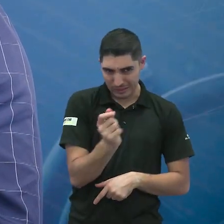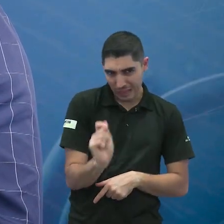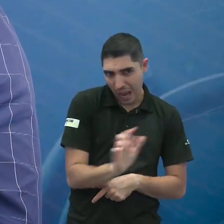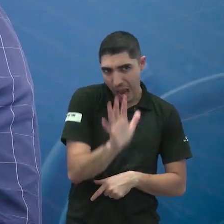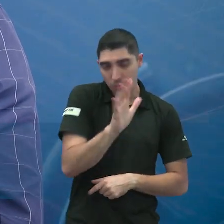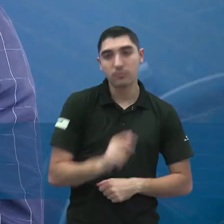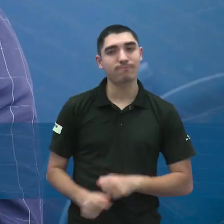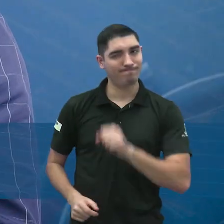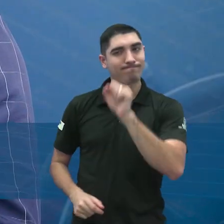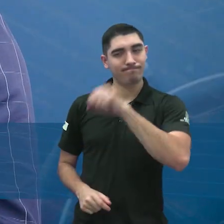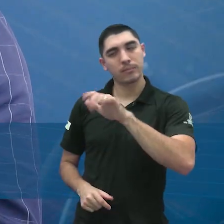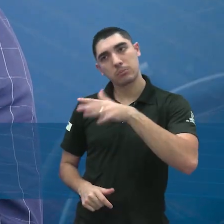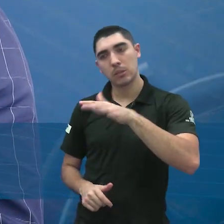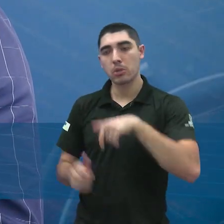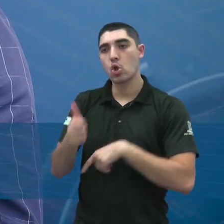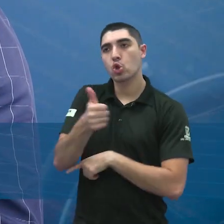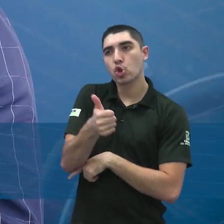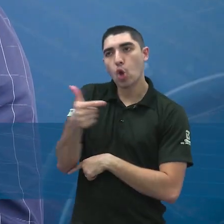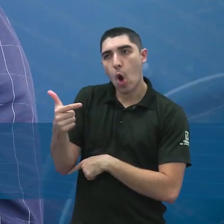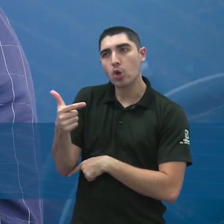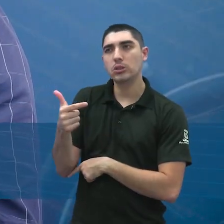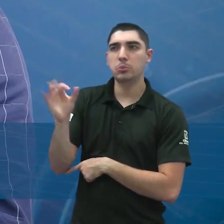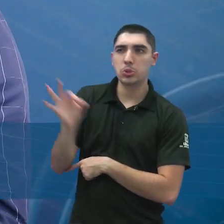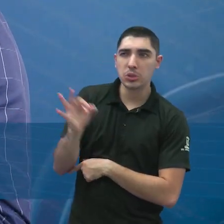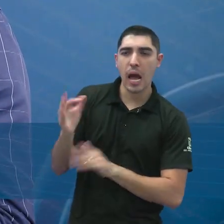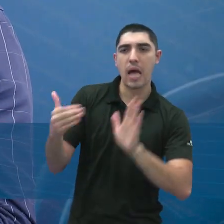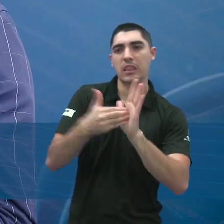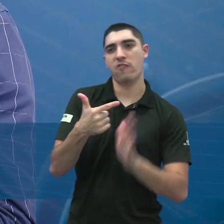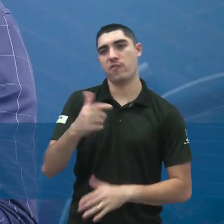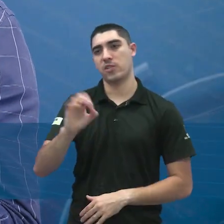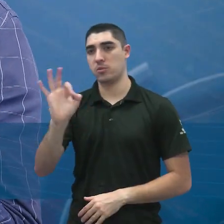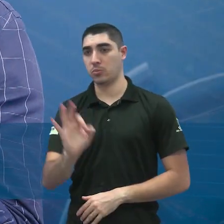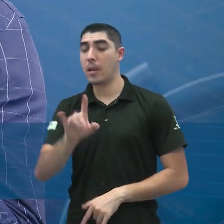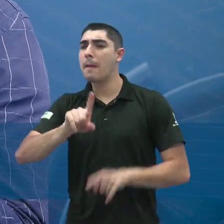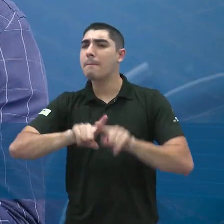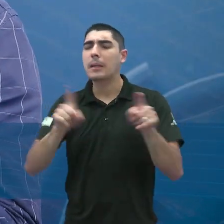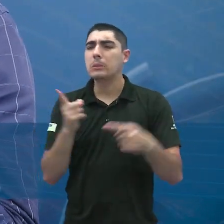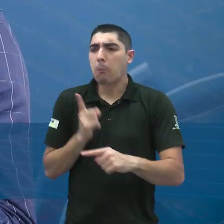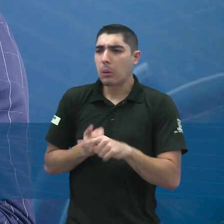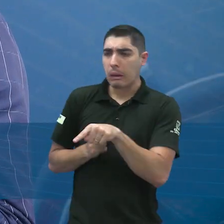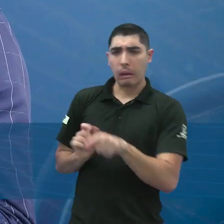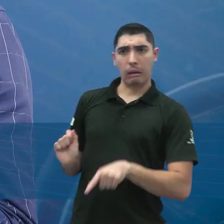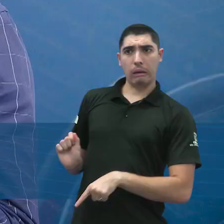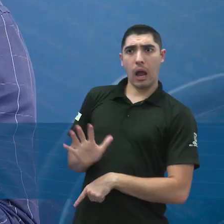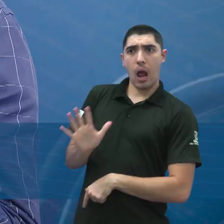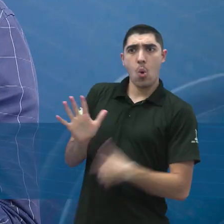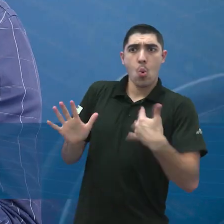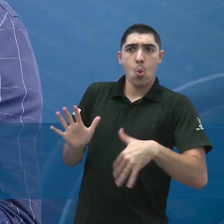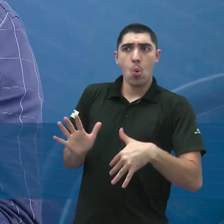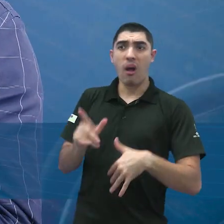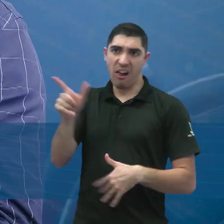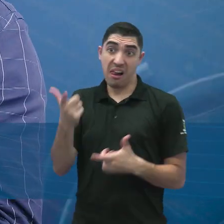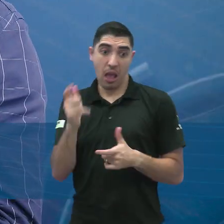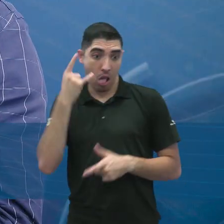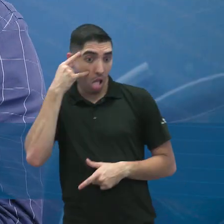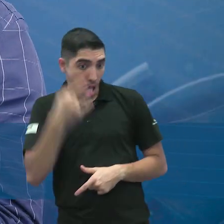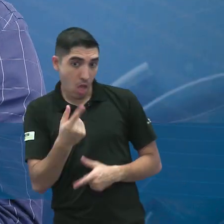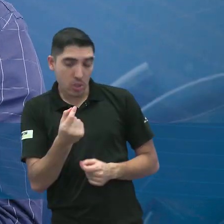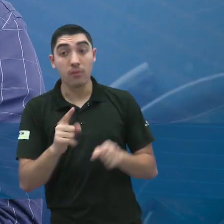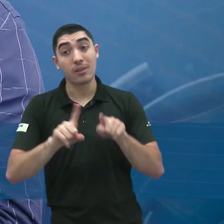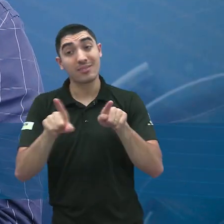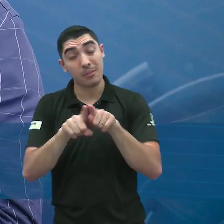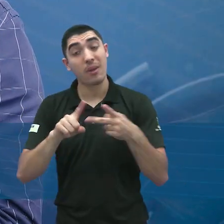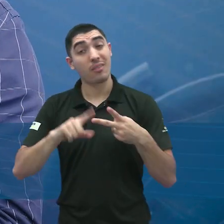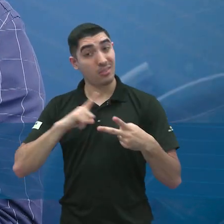sim, fica entre 12% a 20%, só que a gente tem que entender que tem várias... Por que eles cobram aquilo? Claro que eles têm que ganhar dinheiro, mas eles se preocupam